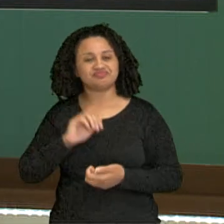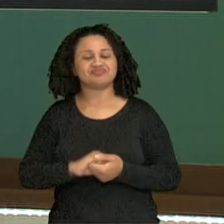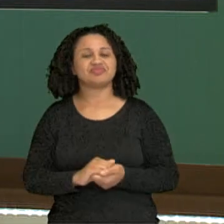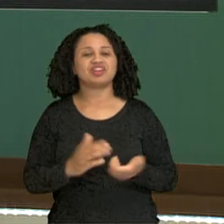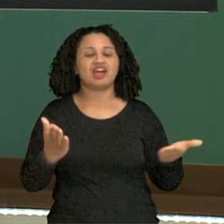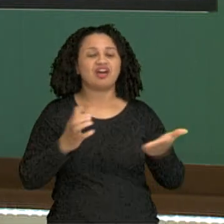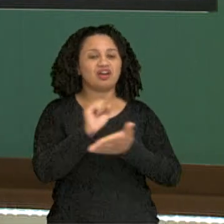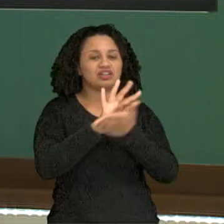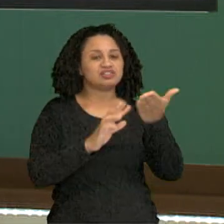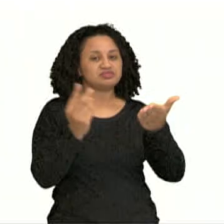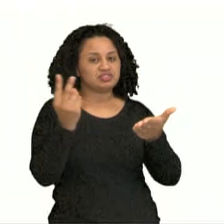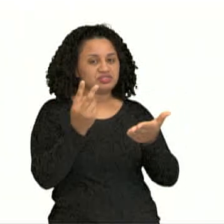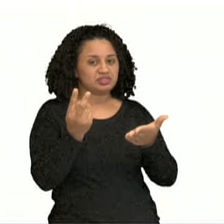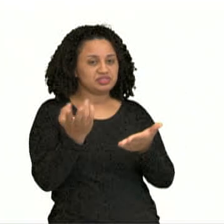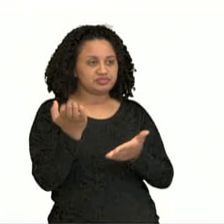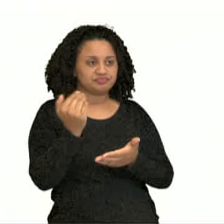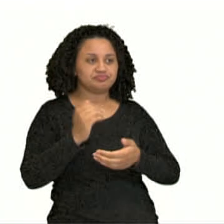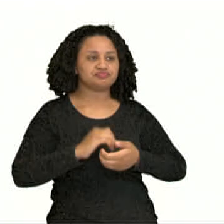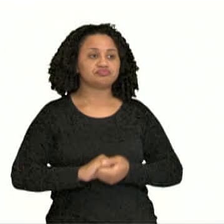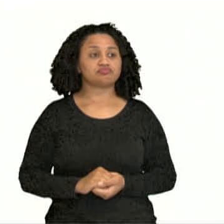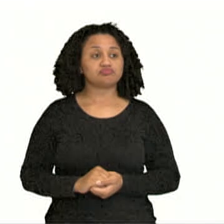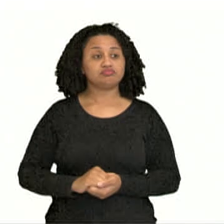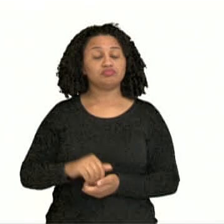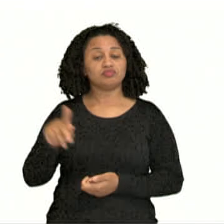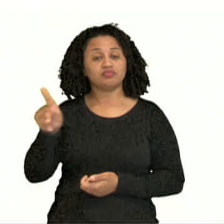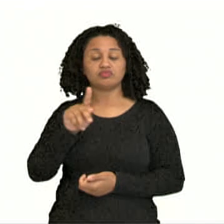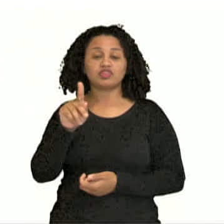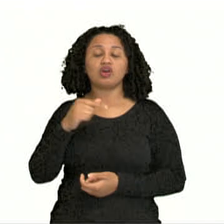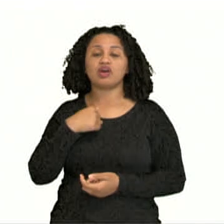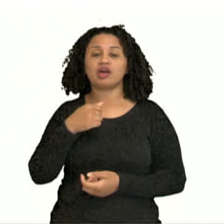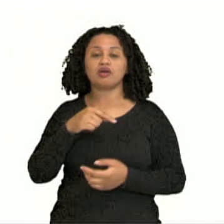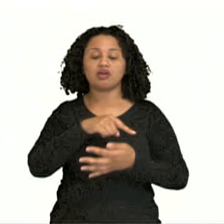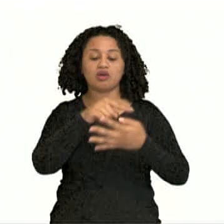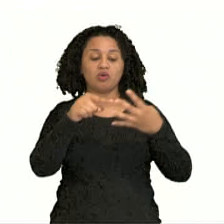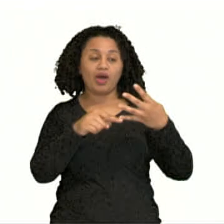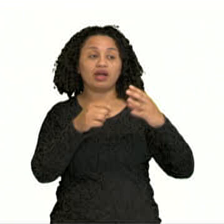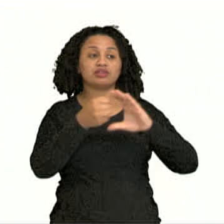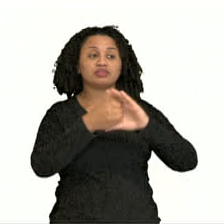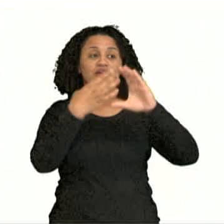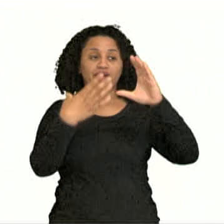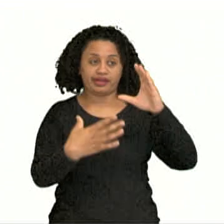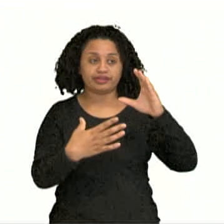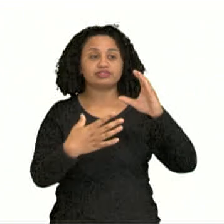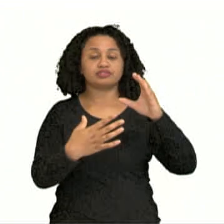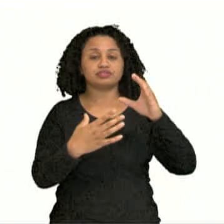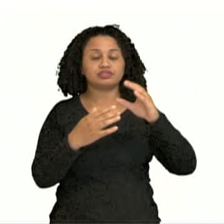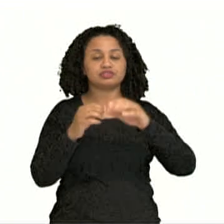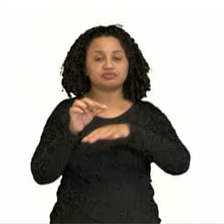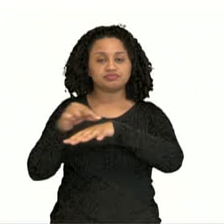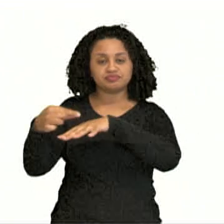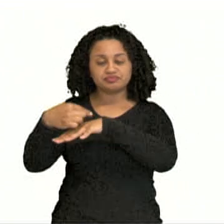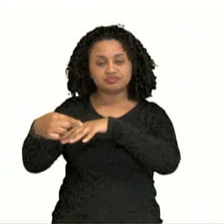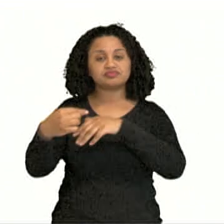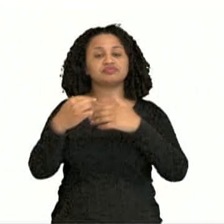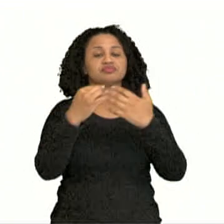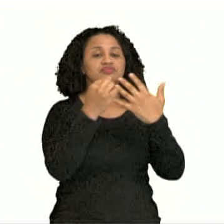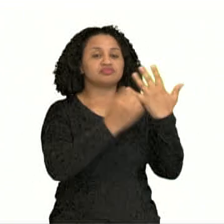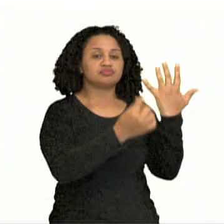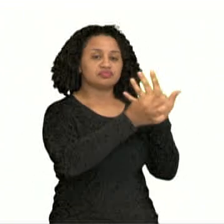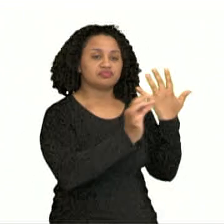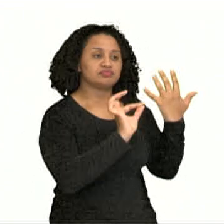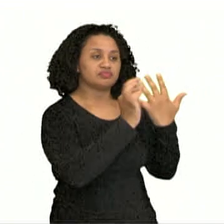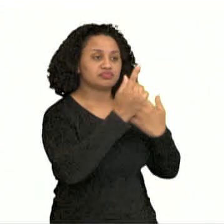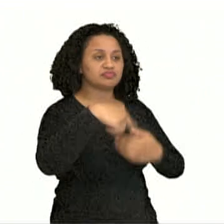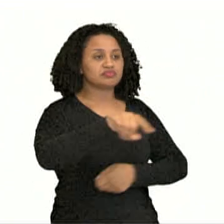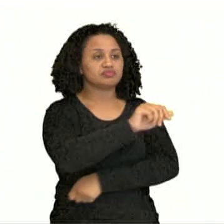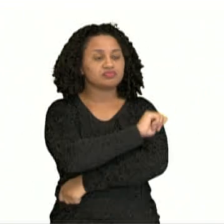nossa segunda atividade. Um professor passou 4 características sobre briófitas e pteridófitas para os seus alunos